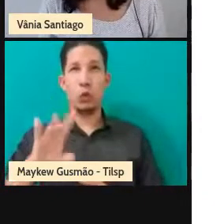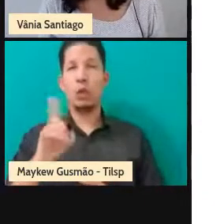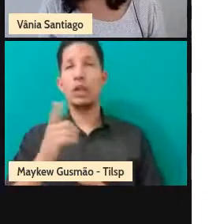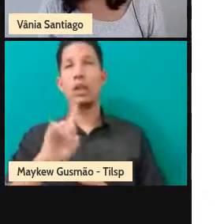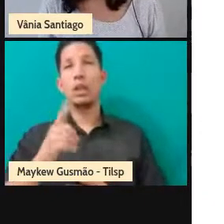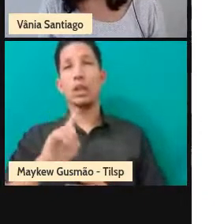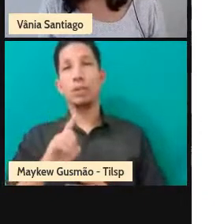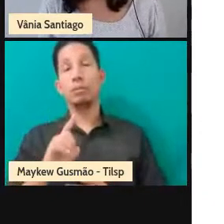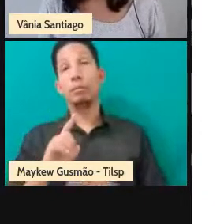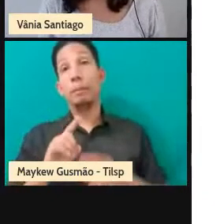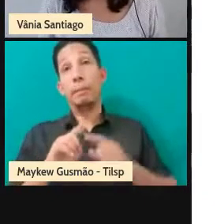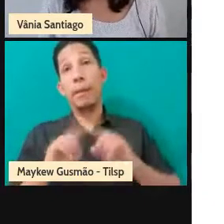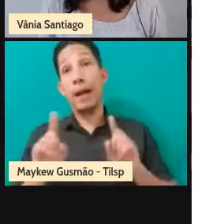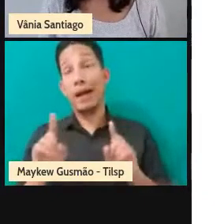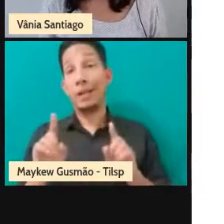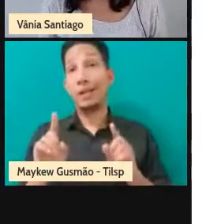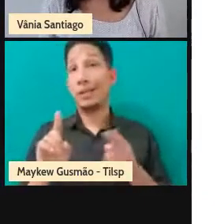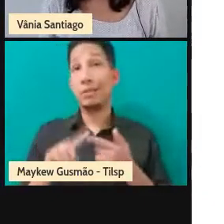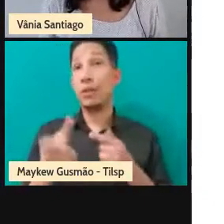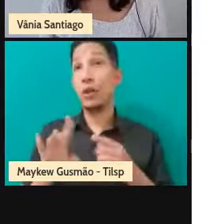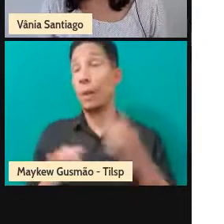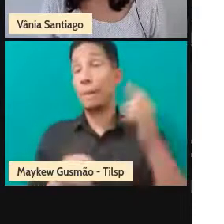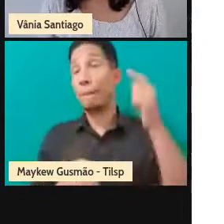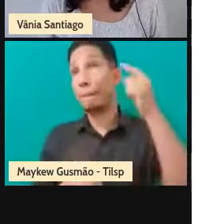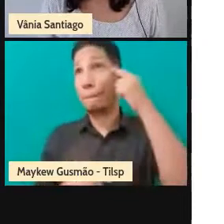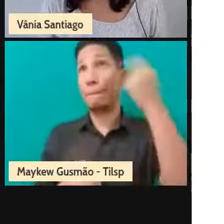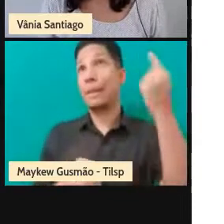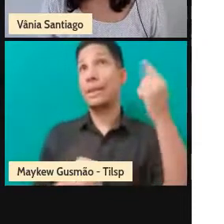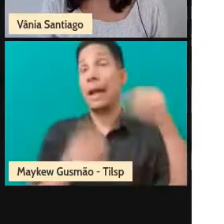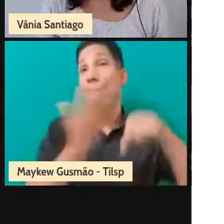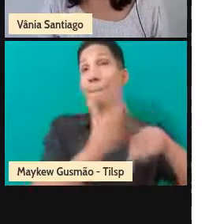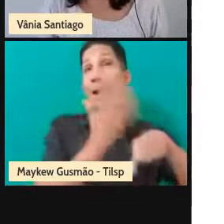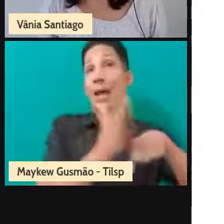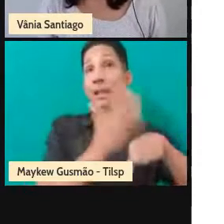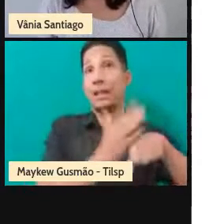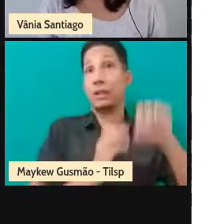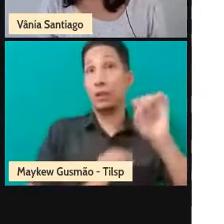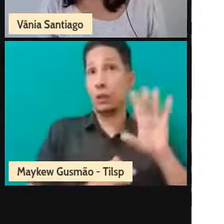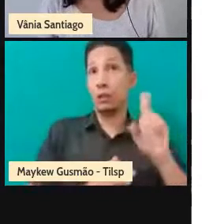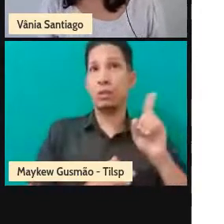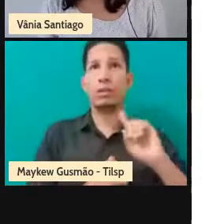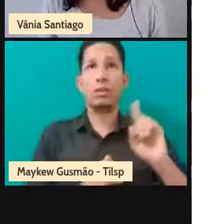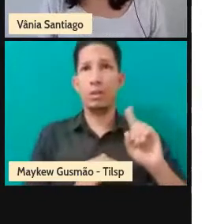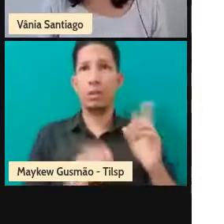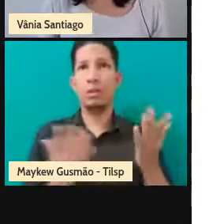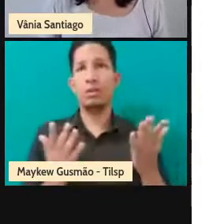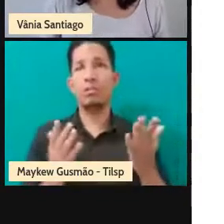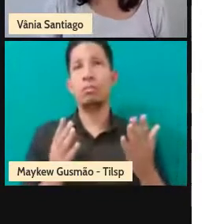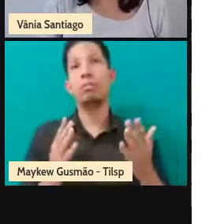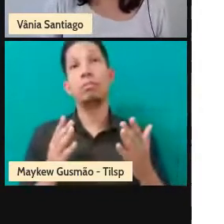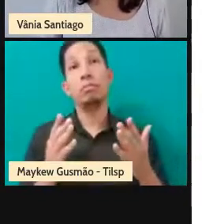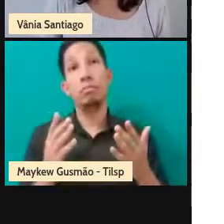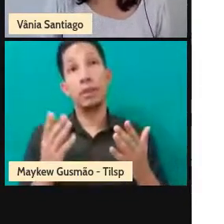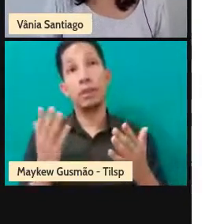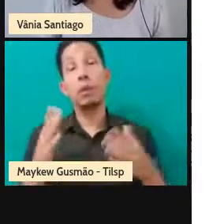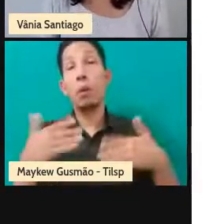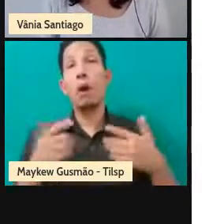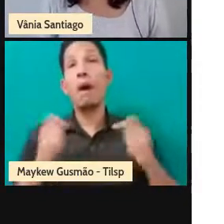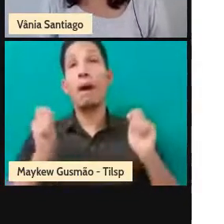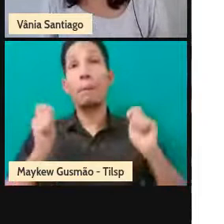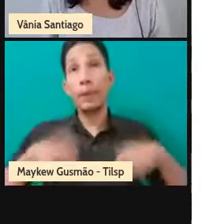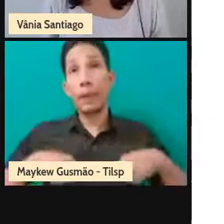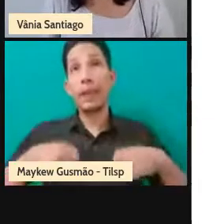não pode ser pensado somente do ponto de vista prático. Quais são as competências, que termos eu preciso saber